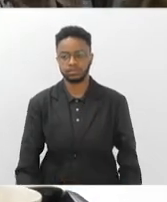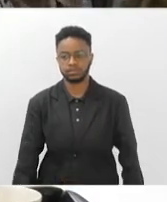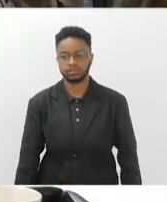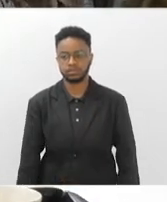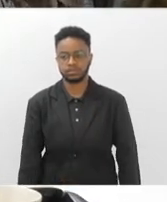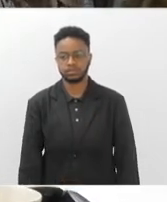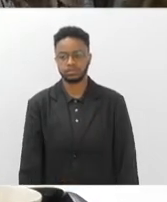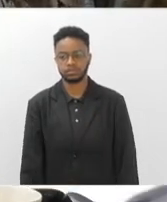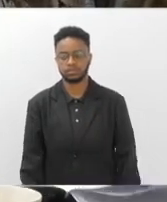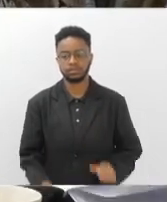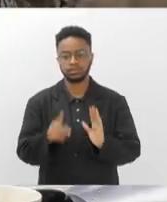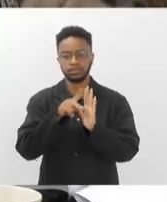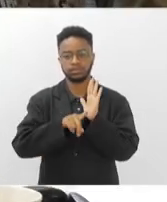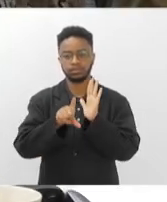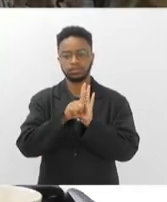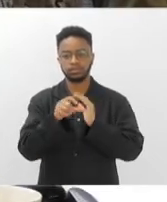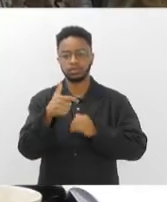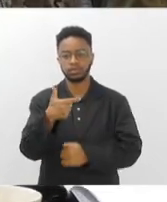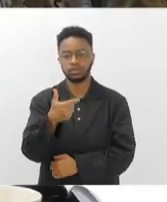É o projeto de lei número